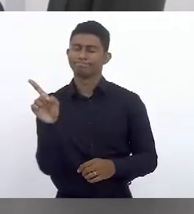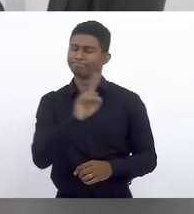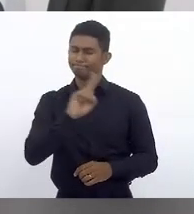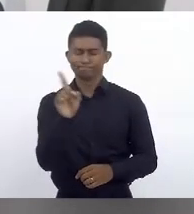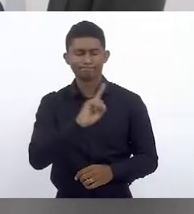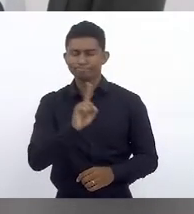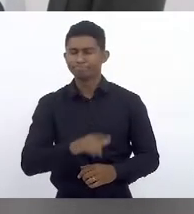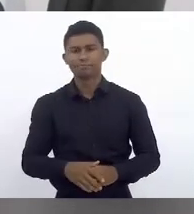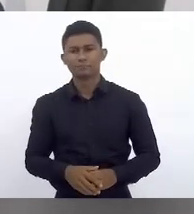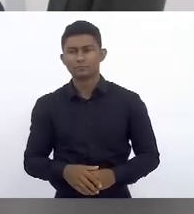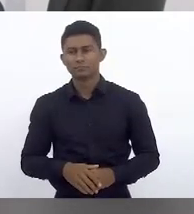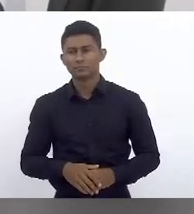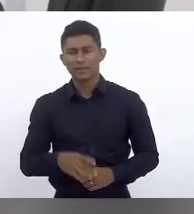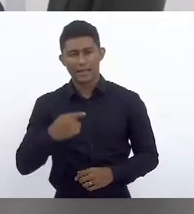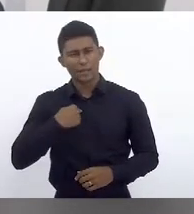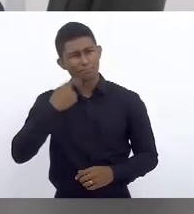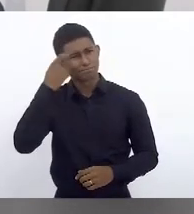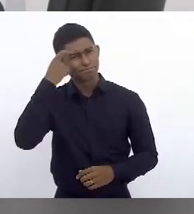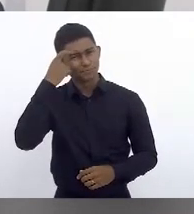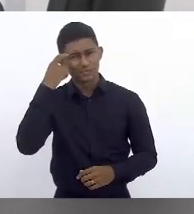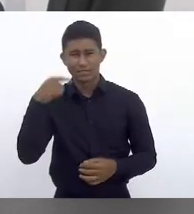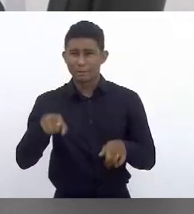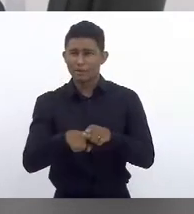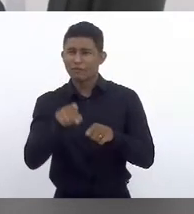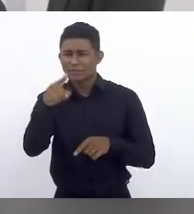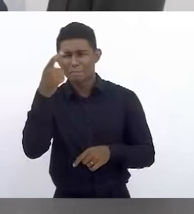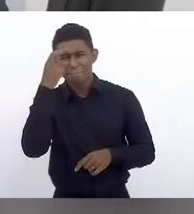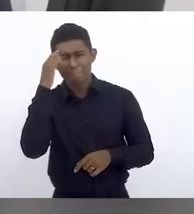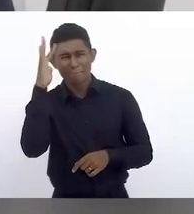Eu disse que nunca passou nem na minha, nem na sua cabeça, já